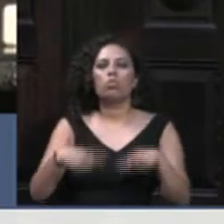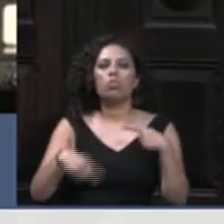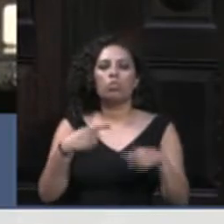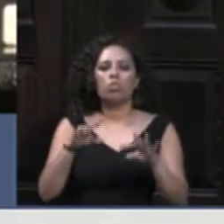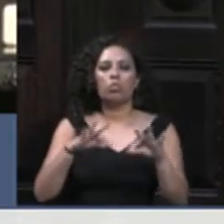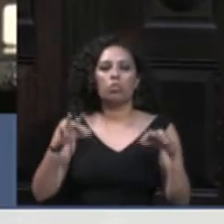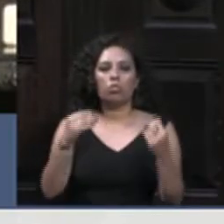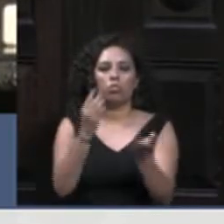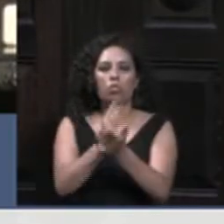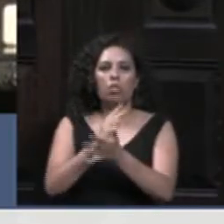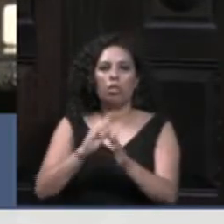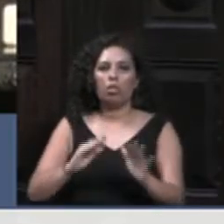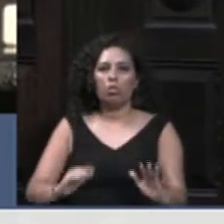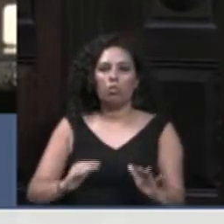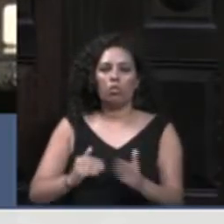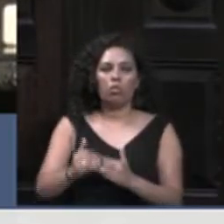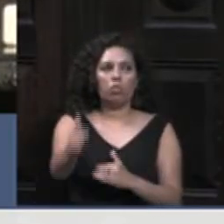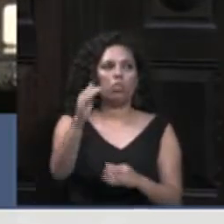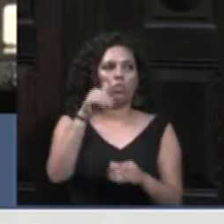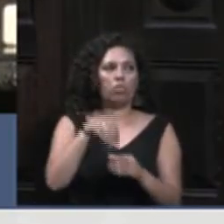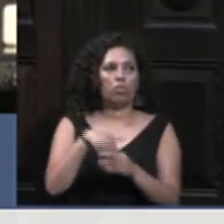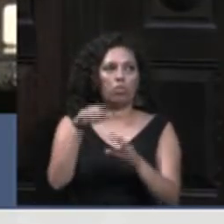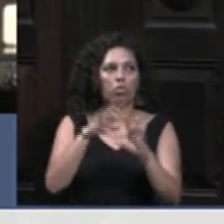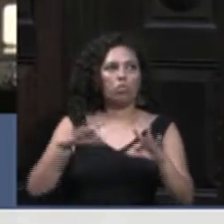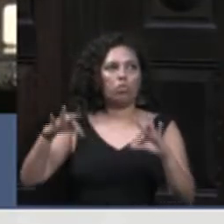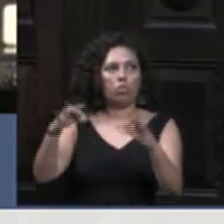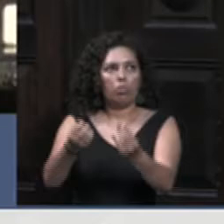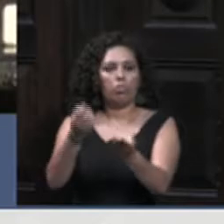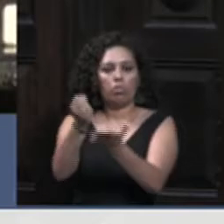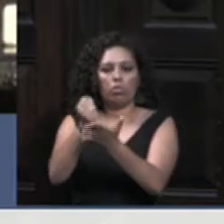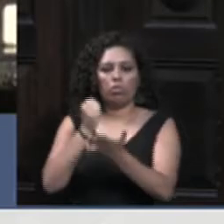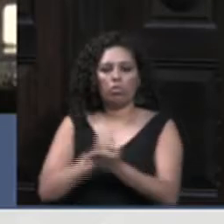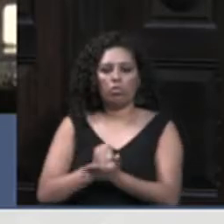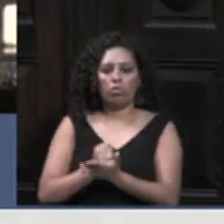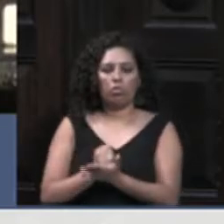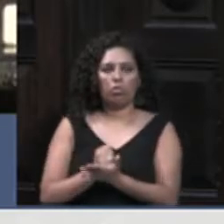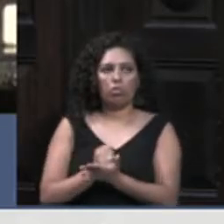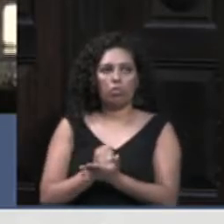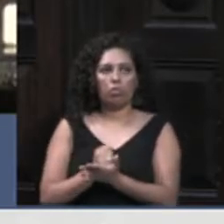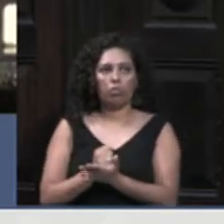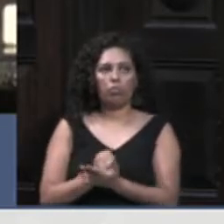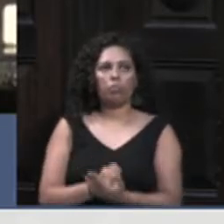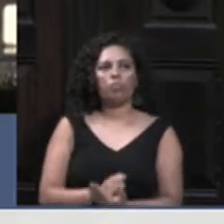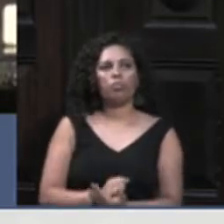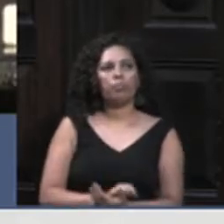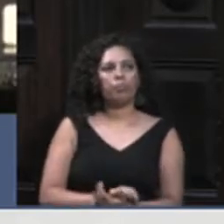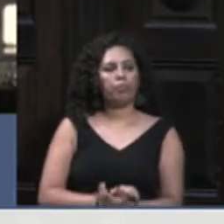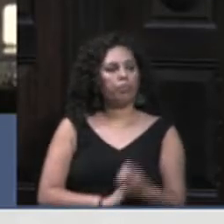discutir, encerrada a discussão. Em votação, os senhores que aprovam a comissão aprovada, vai à publicação.